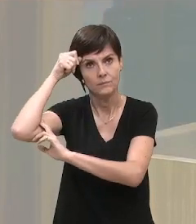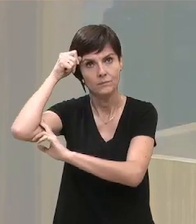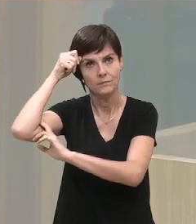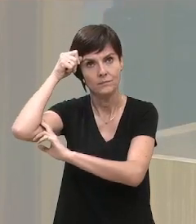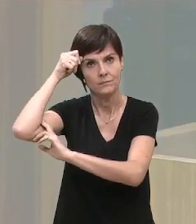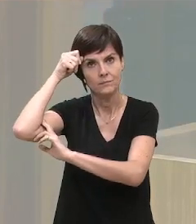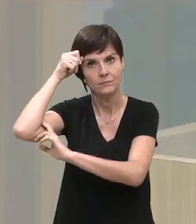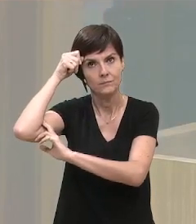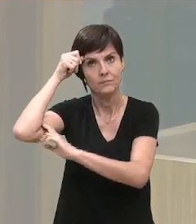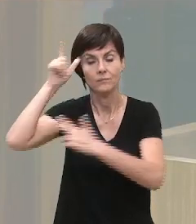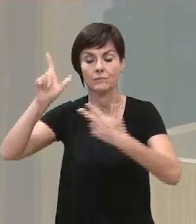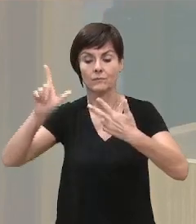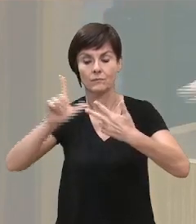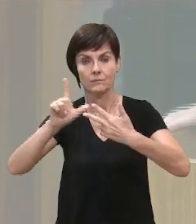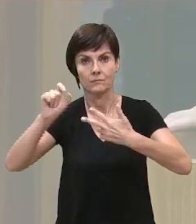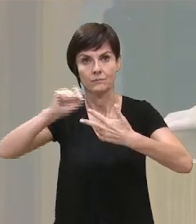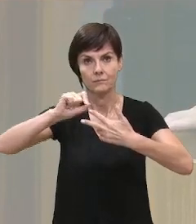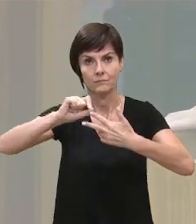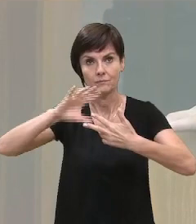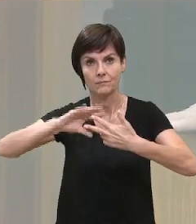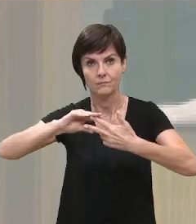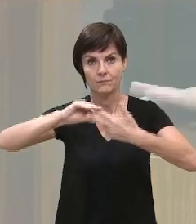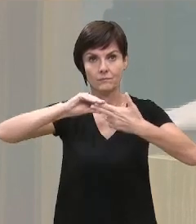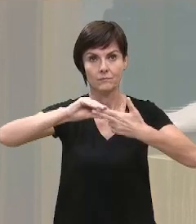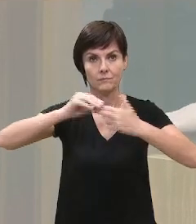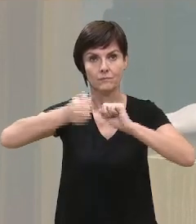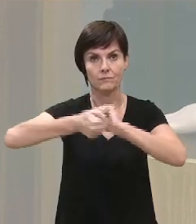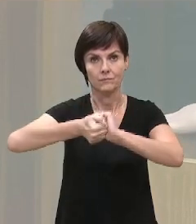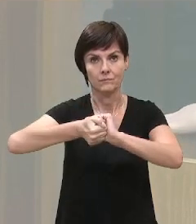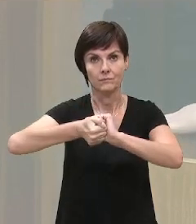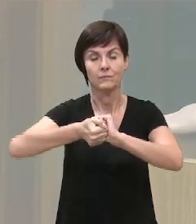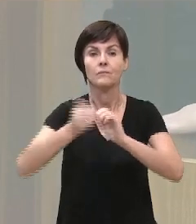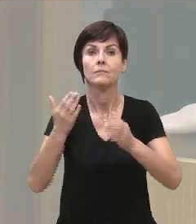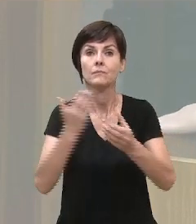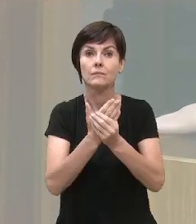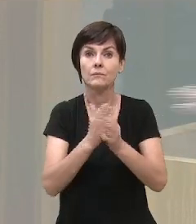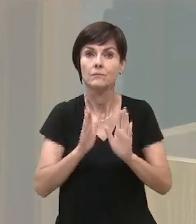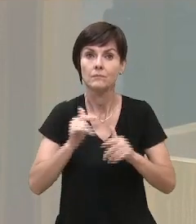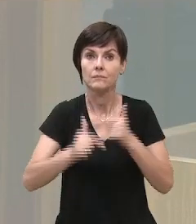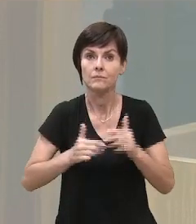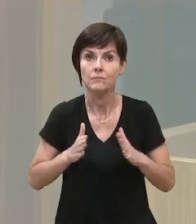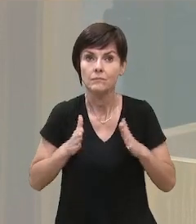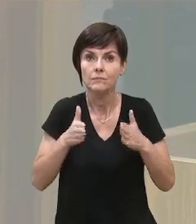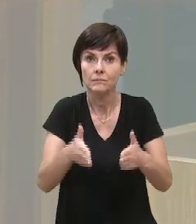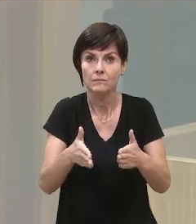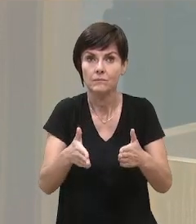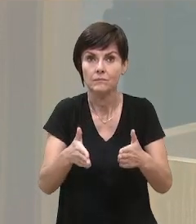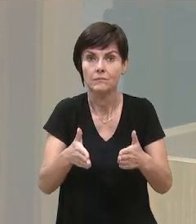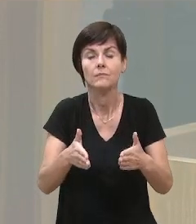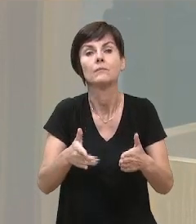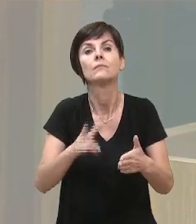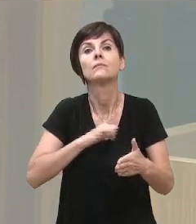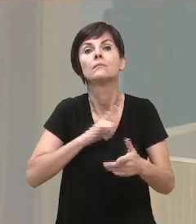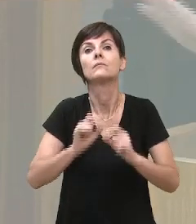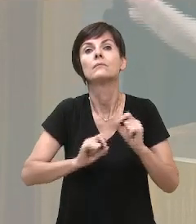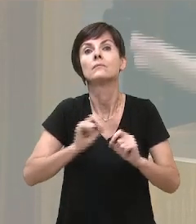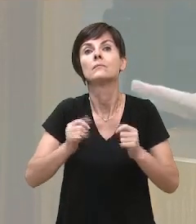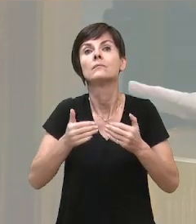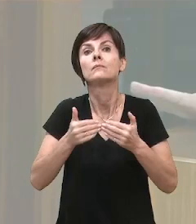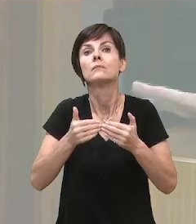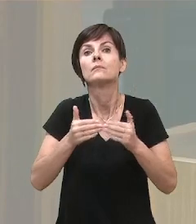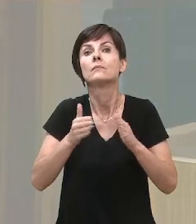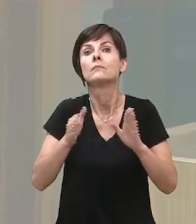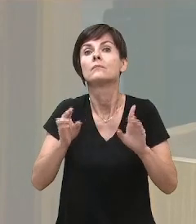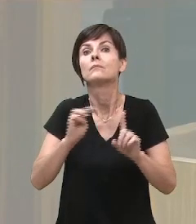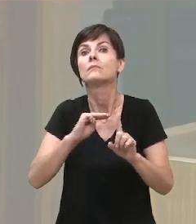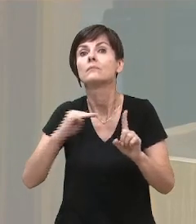e este processo dos serviços funerários vem com a plenitude de abrir o